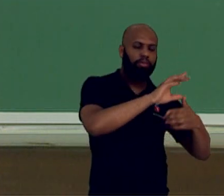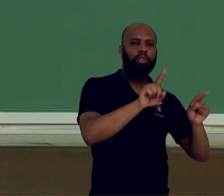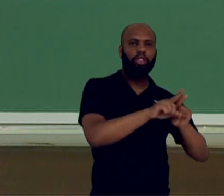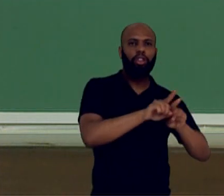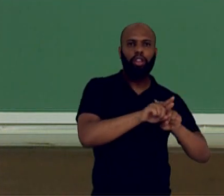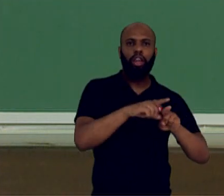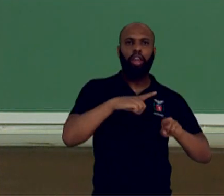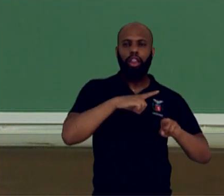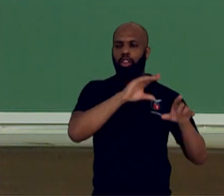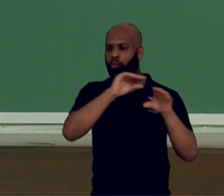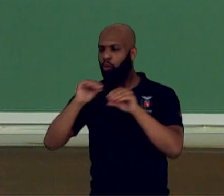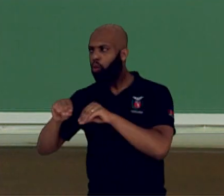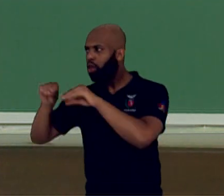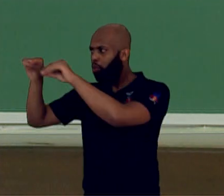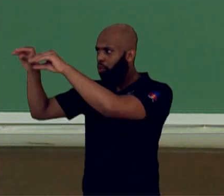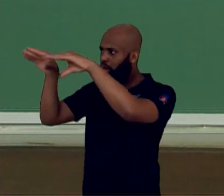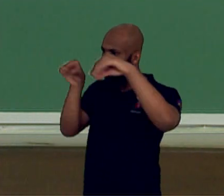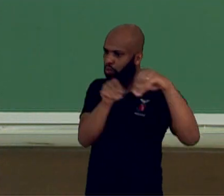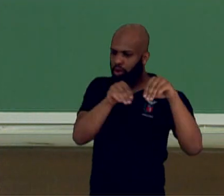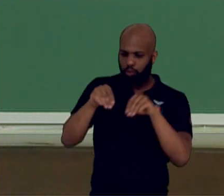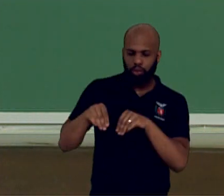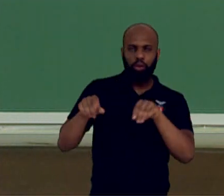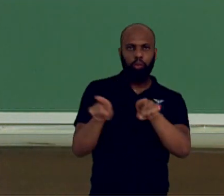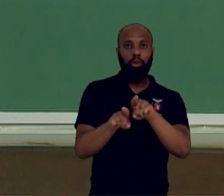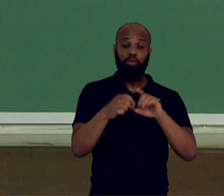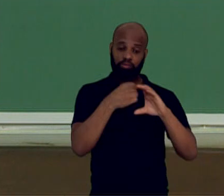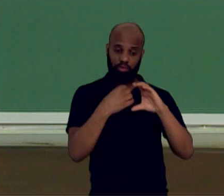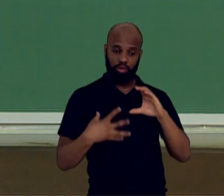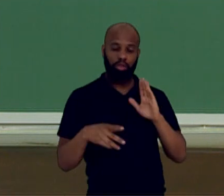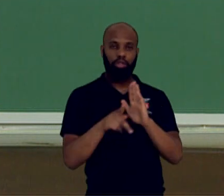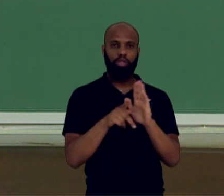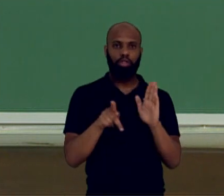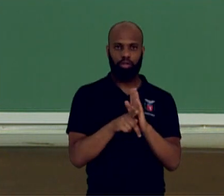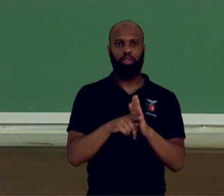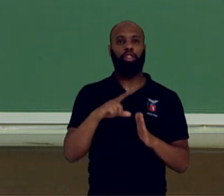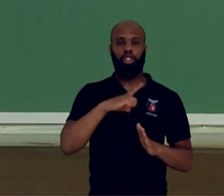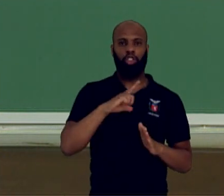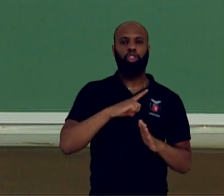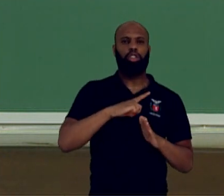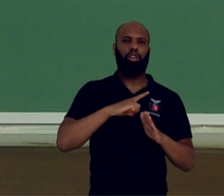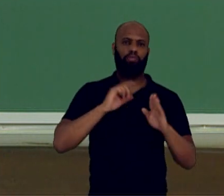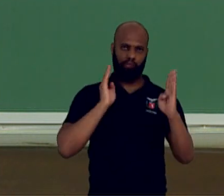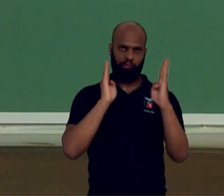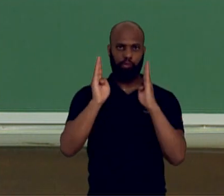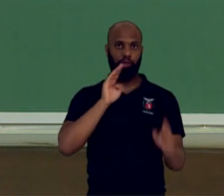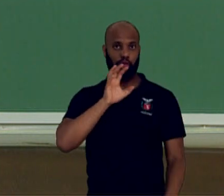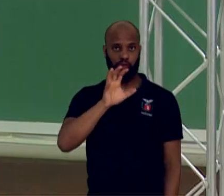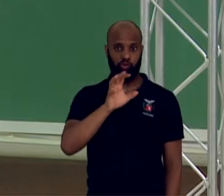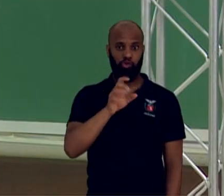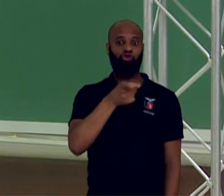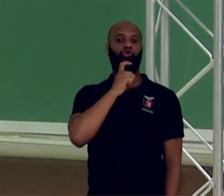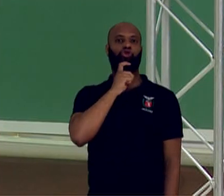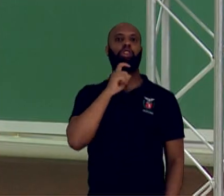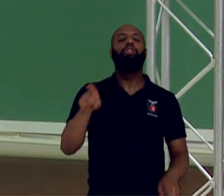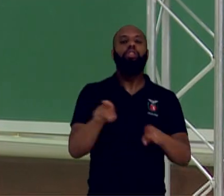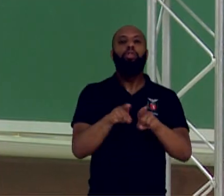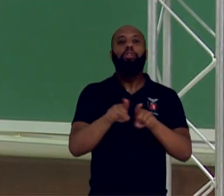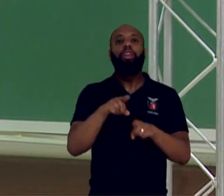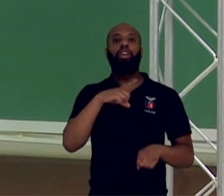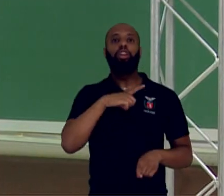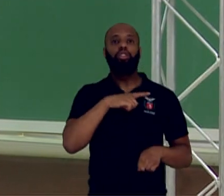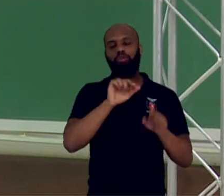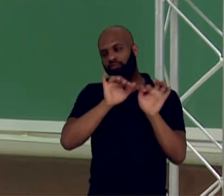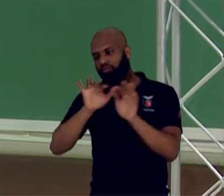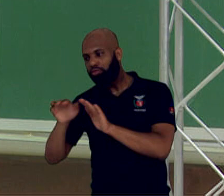migrações ocorreram nesse período, ainda não caracterizado como período glacial, e eles estão indo então para outras ilhas, inclusive